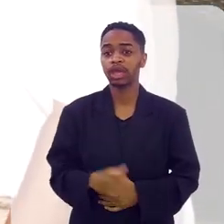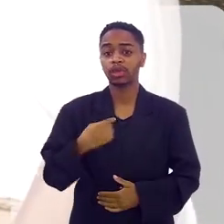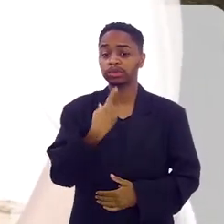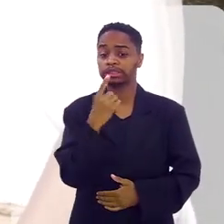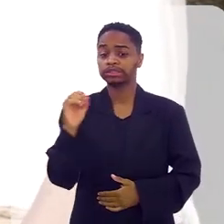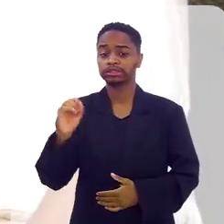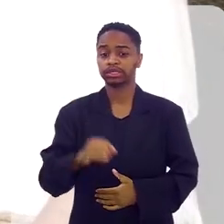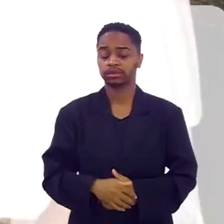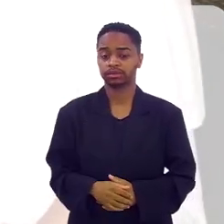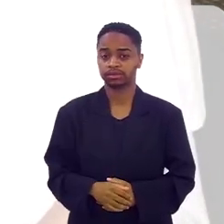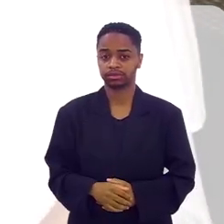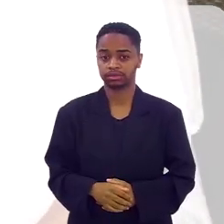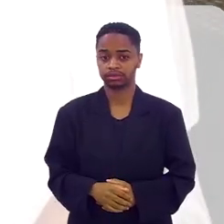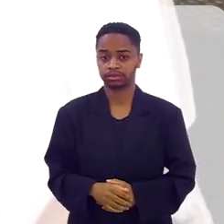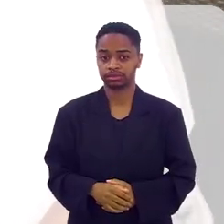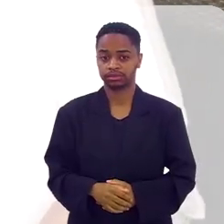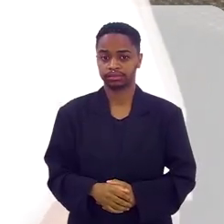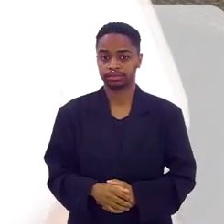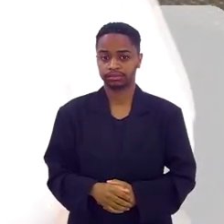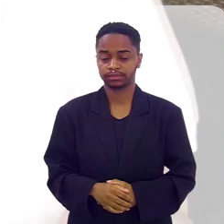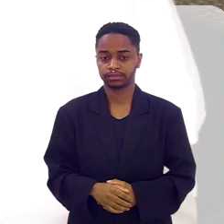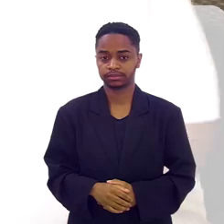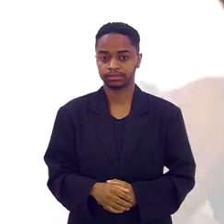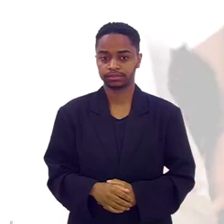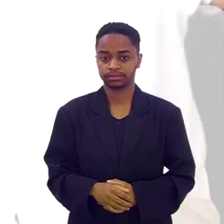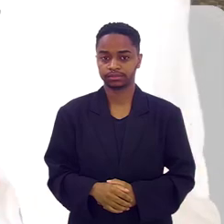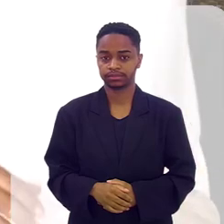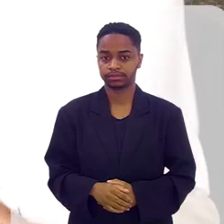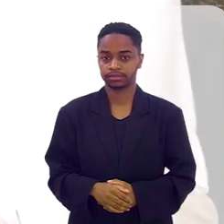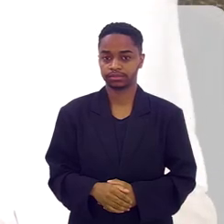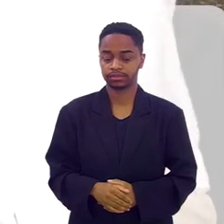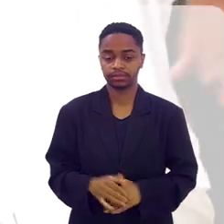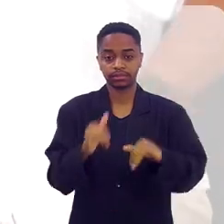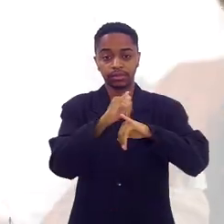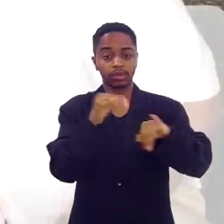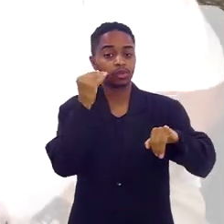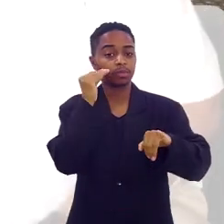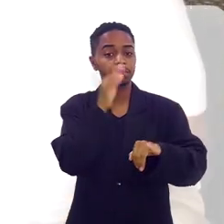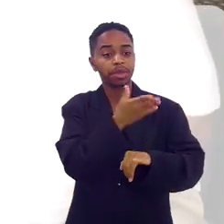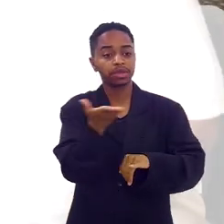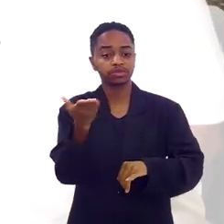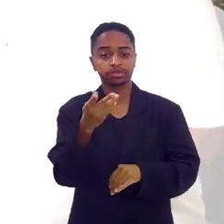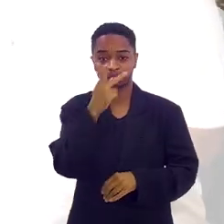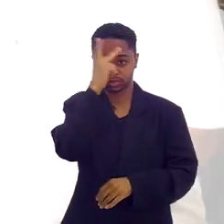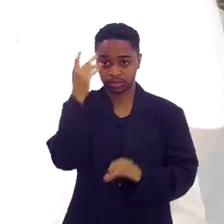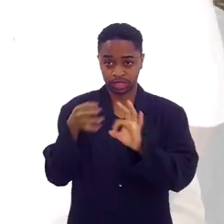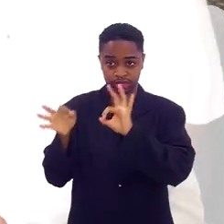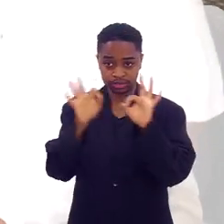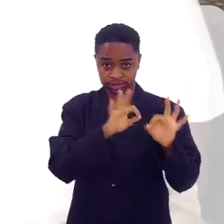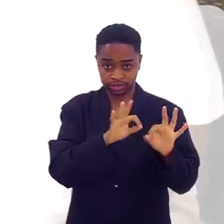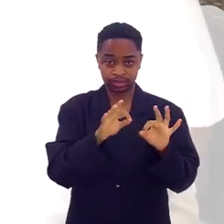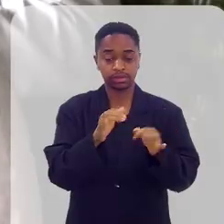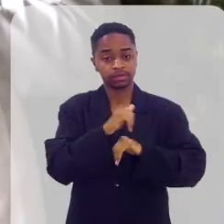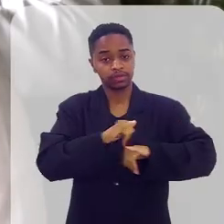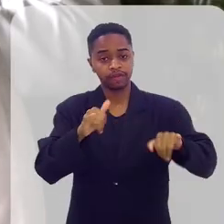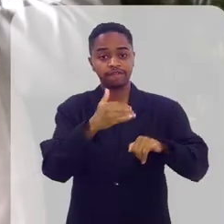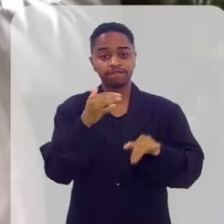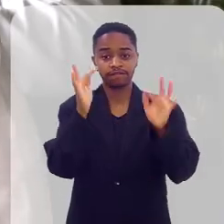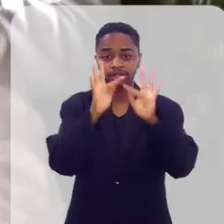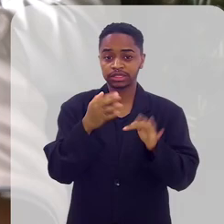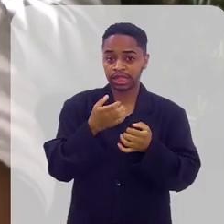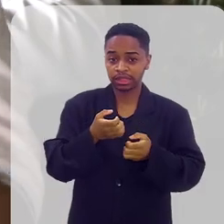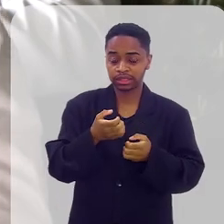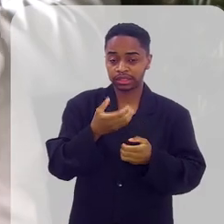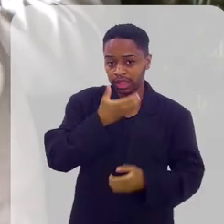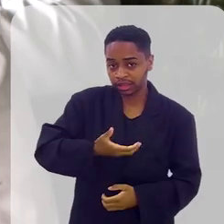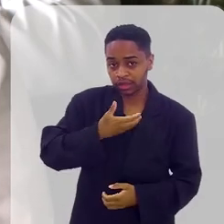Me aguentou. Tá tudo bem. Manda um beijo pra turma de casa. Beijo, gente. Feliz Natal, ano novo. Que